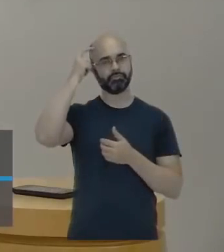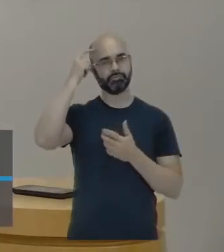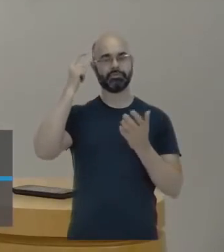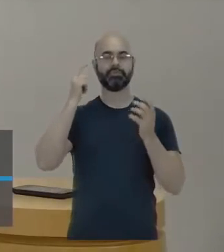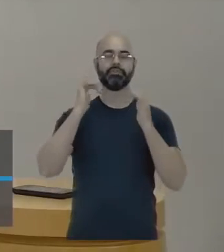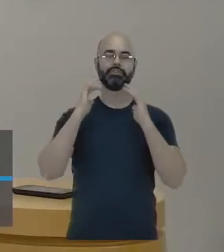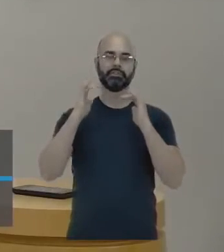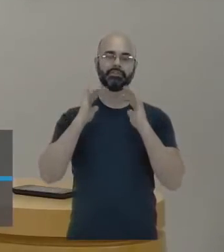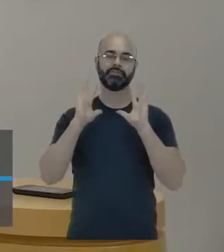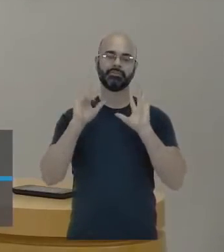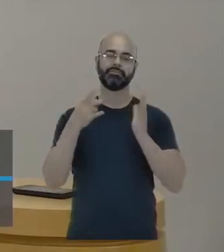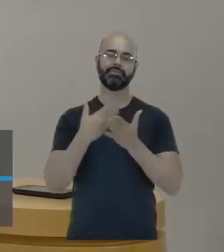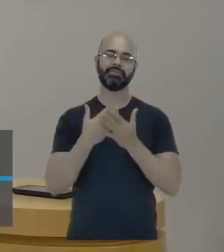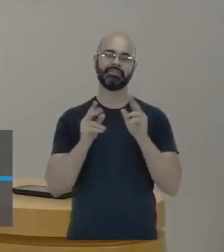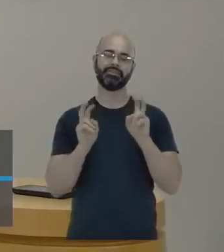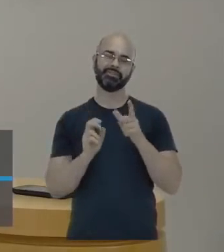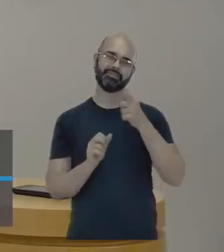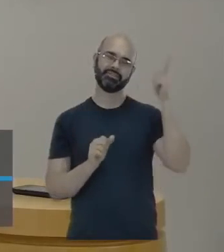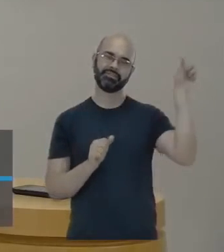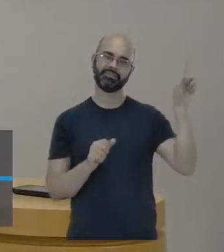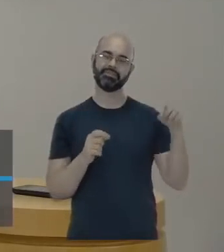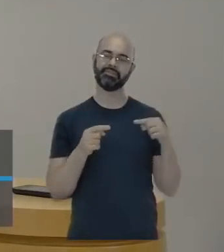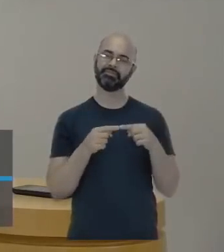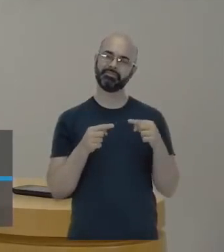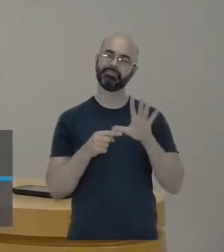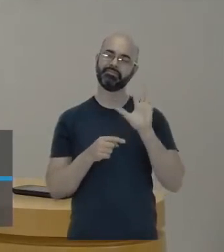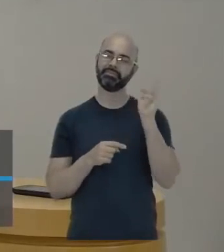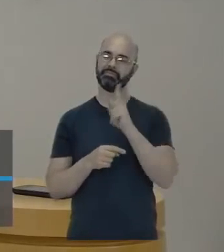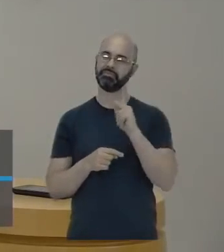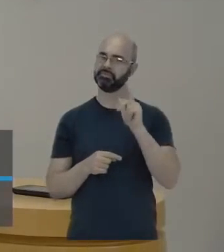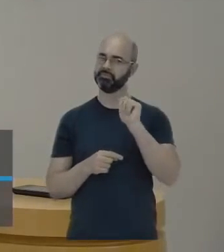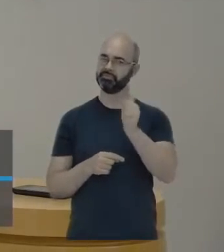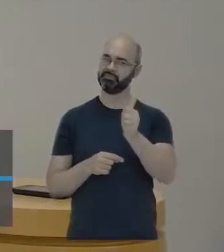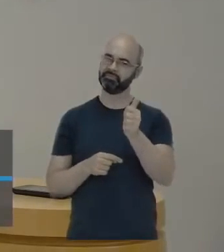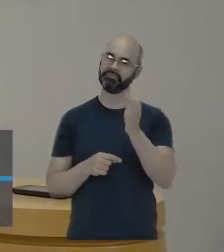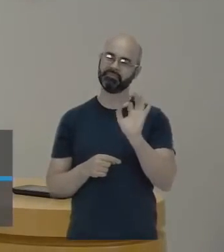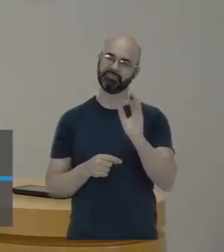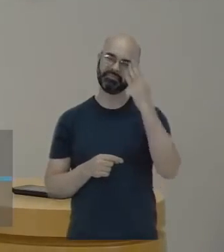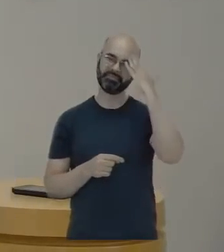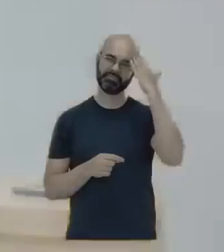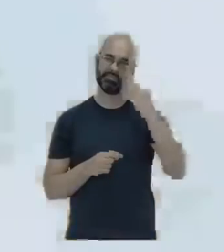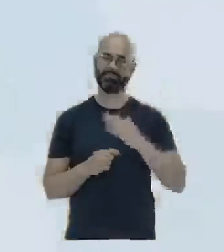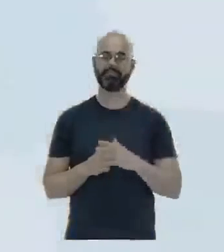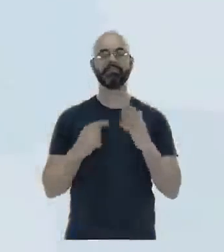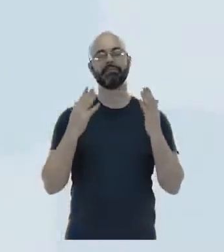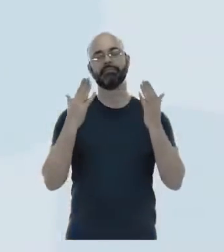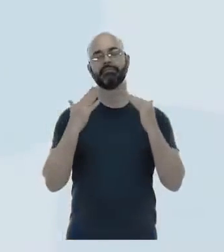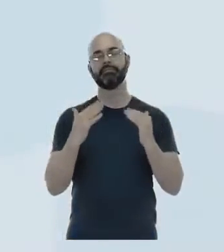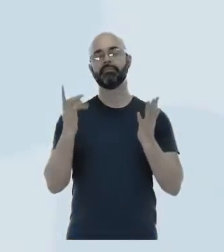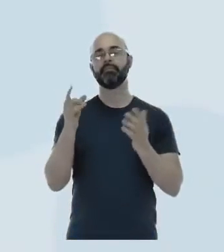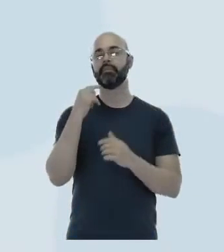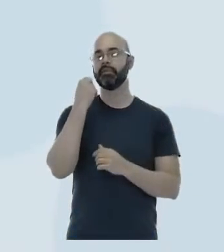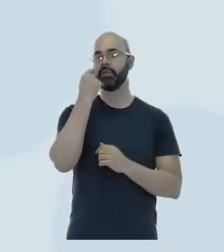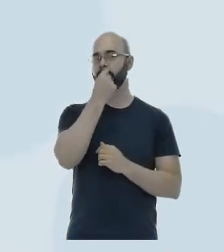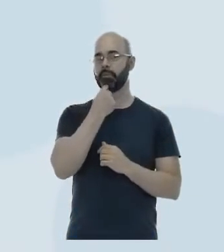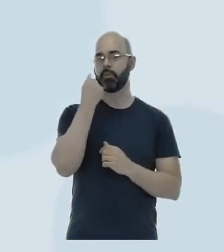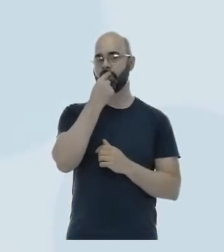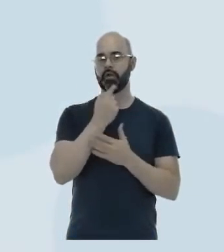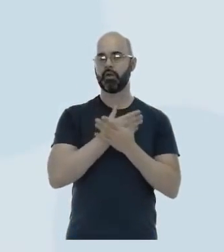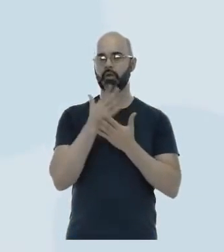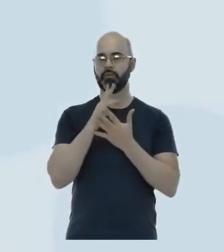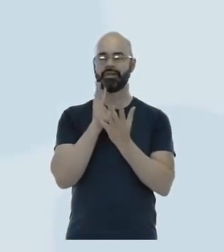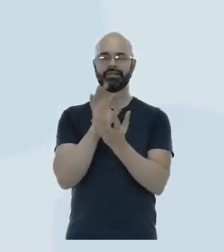Mas isso é um assunto para uma outra aula, mas beleza, professor. Então vamos lá, ó. Então a gente começa lá na boca, né? Com